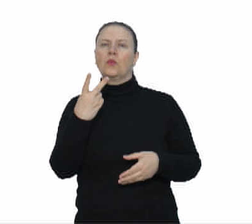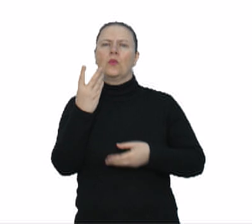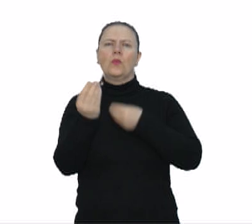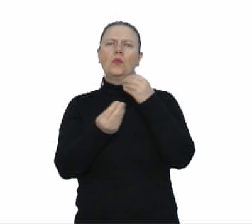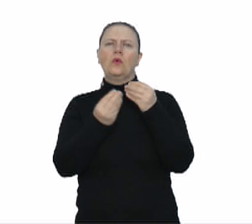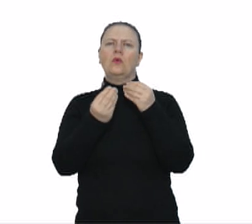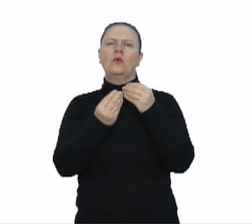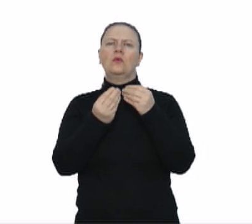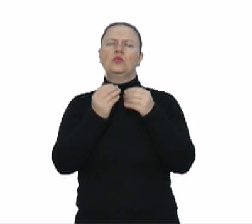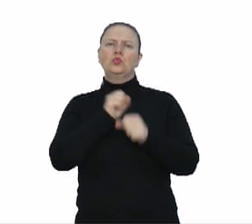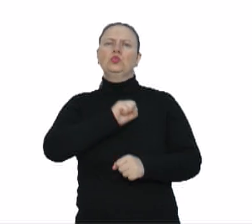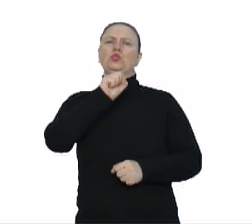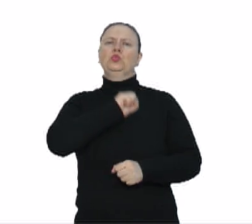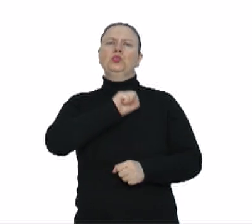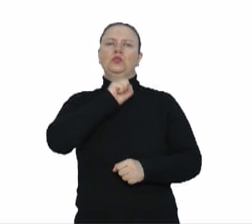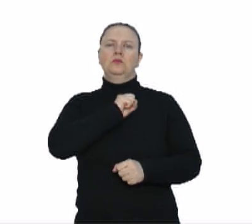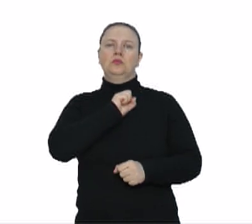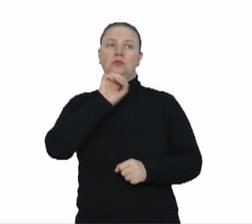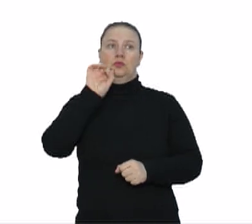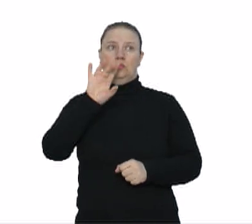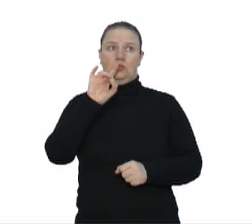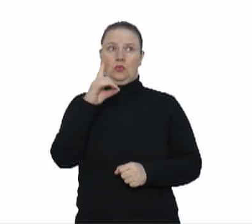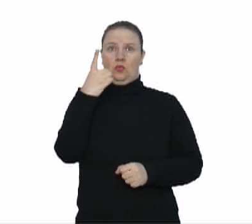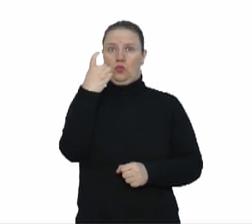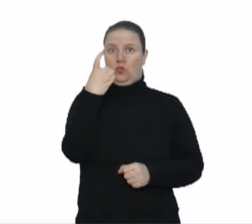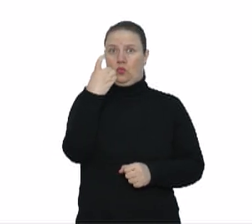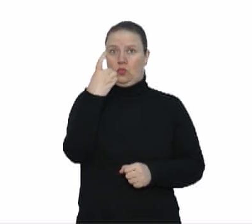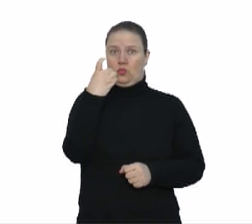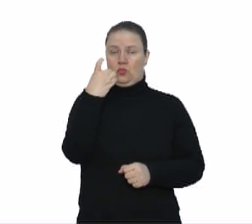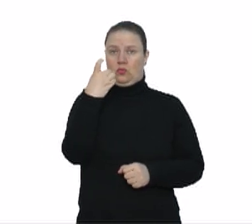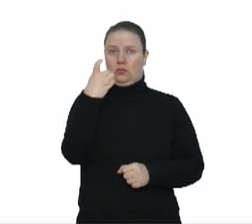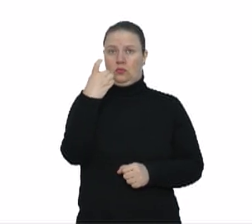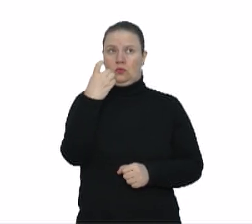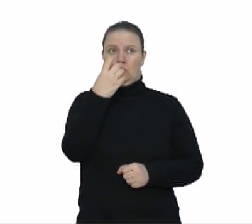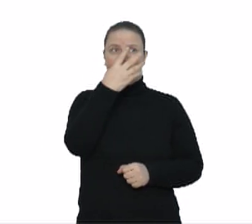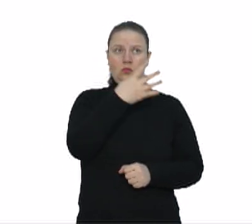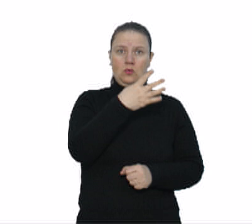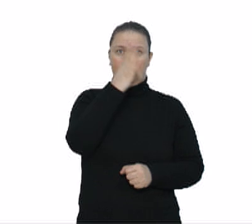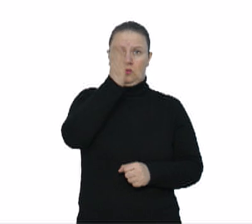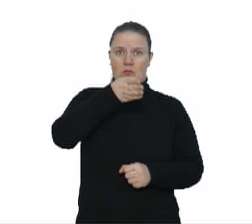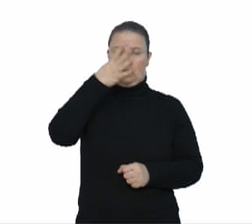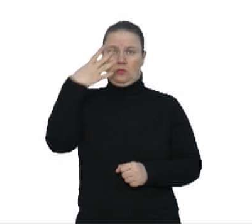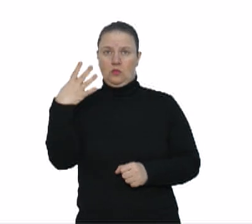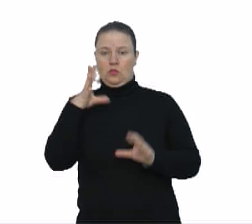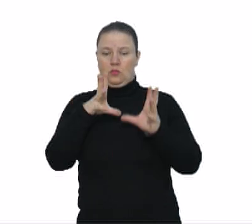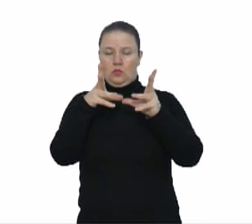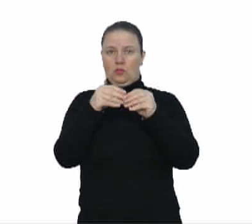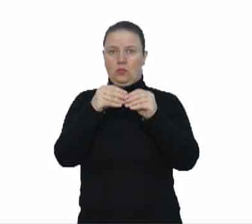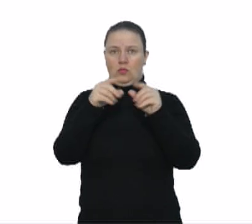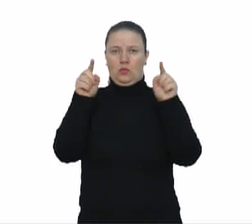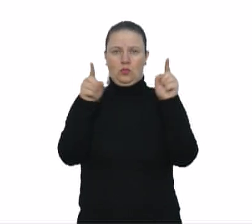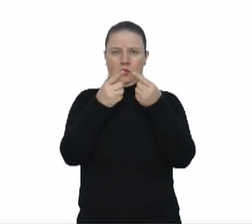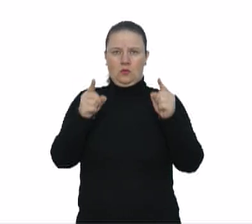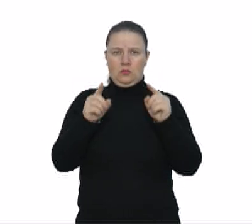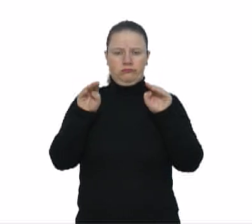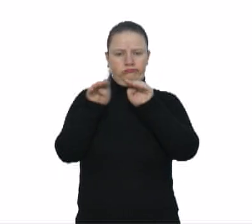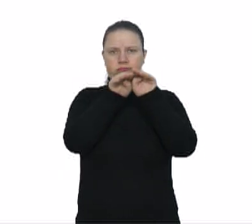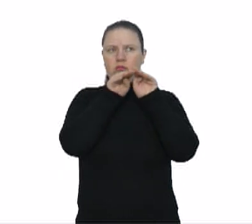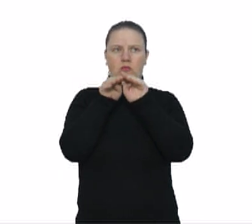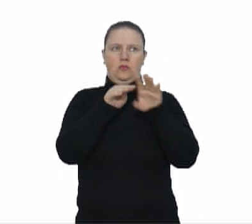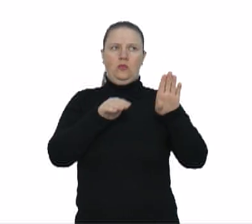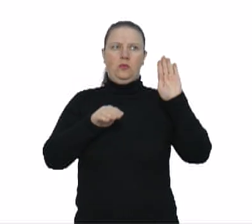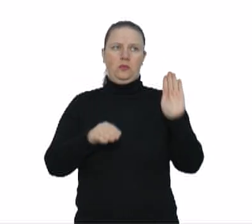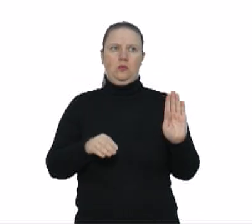ritmo? Só existe um ritmo em compasso 4x4 e todas as músicas seguem esse padrão. Ou